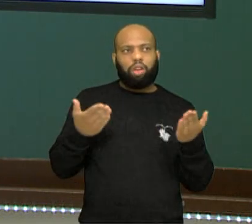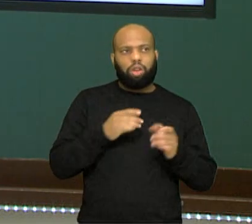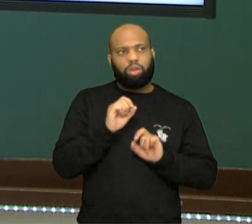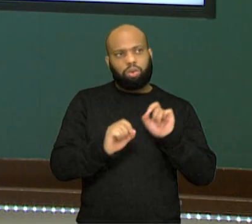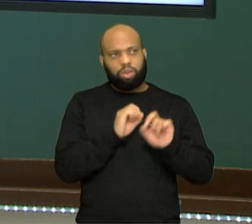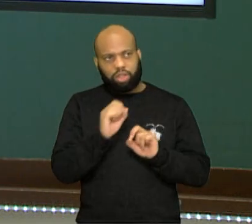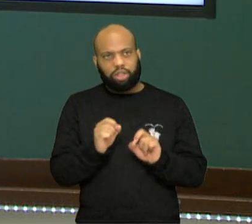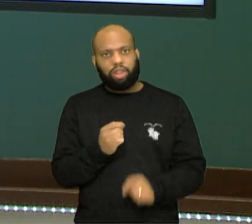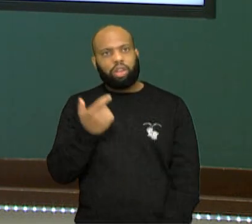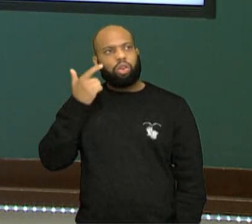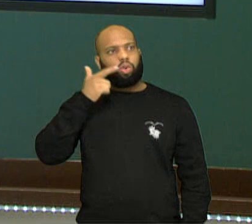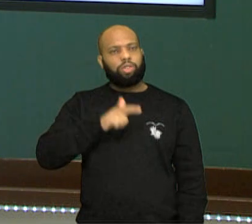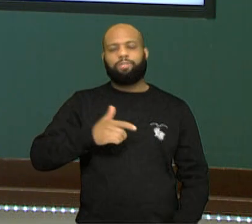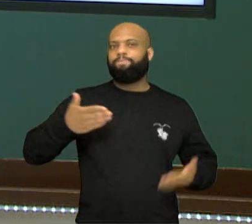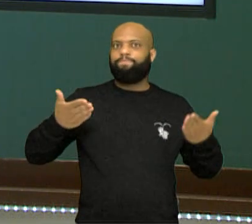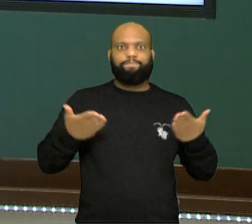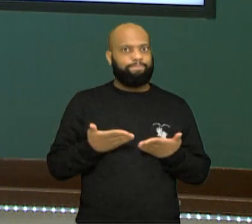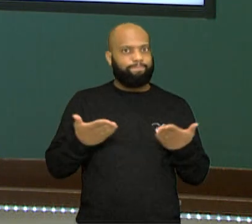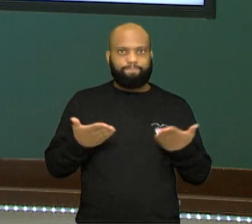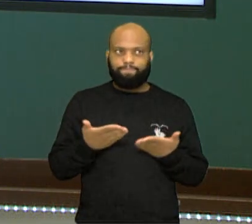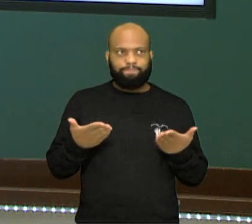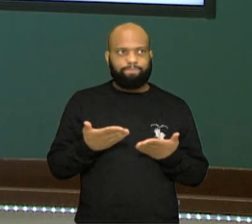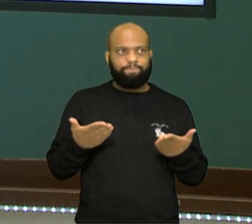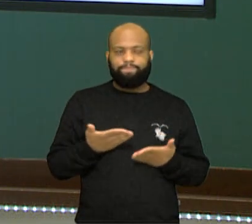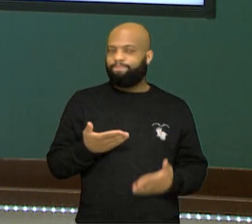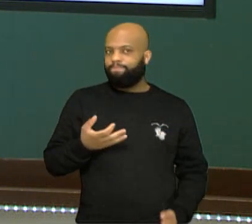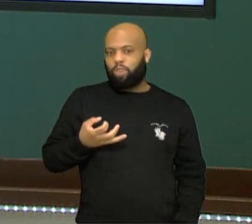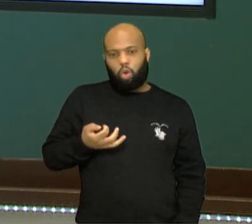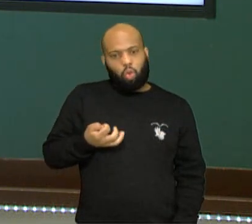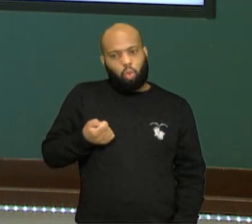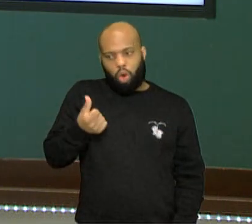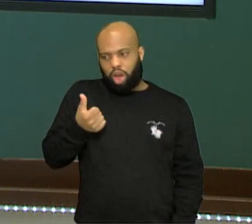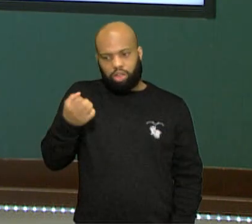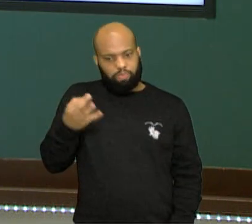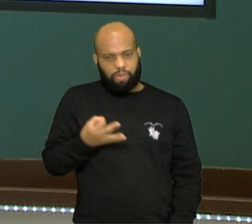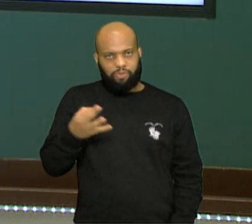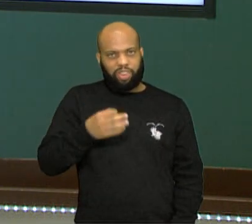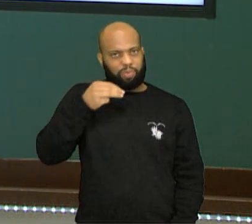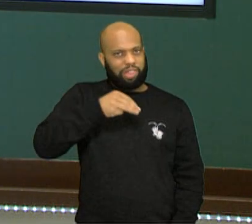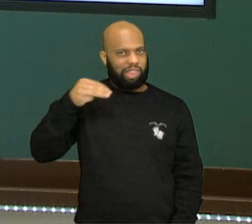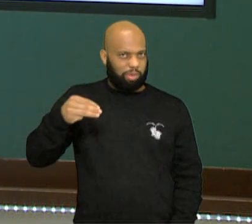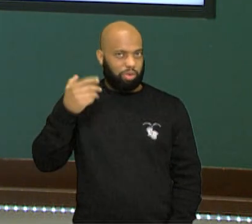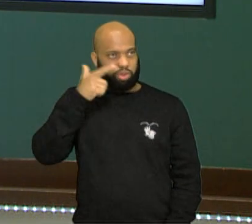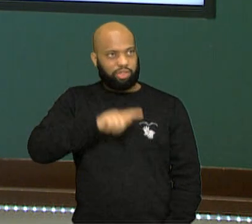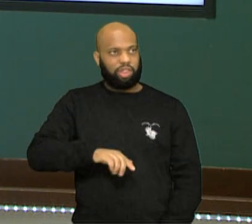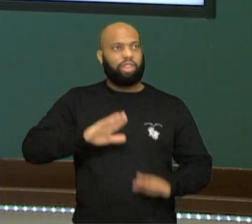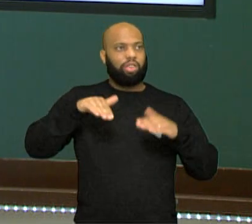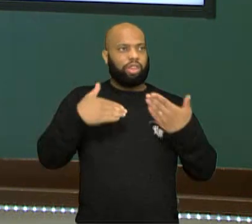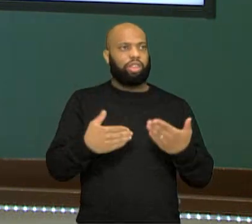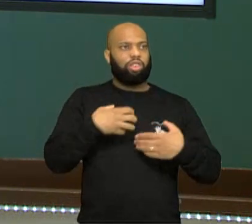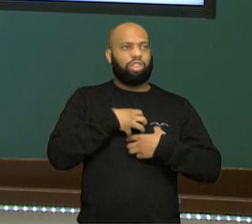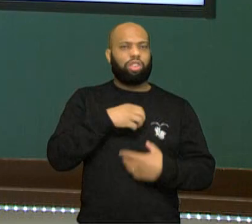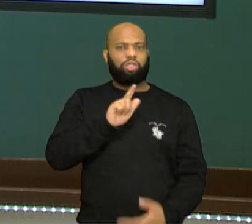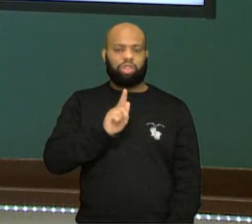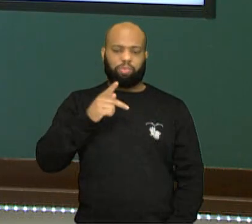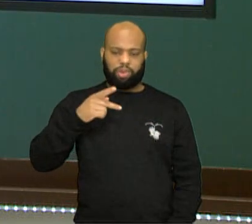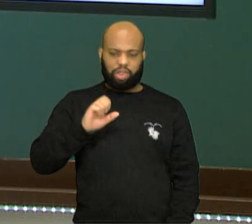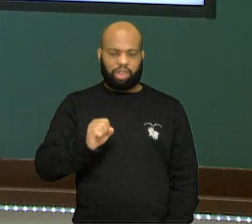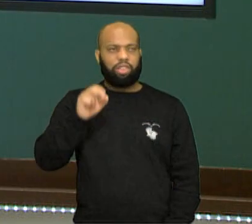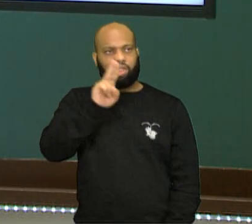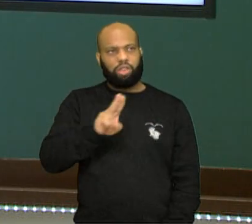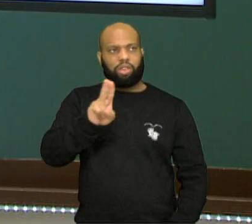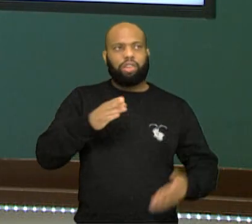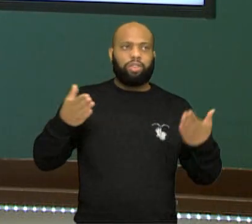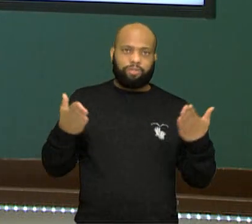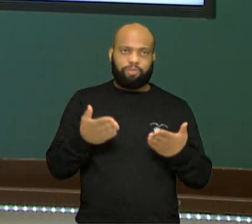dia eles conseguem uma precisão aí de milímetros. É óbvio que no nosso sistema de GPS que a gente utiliza hoje